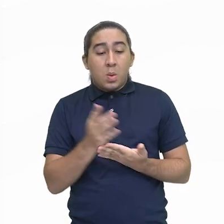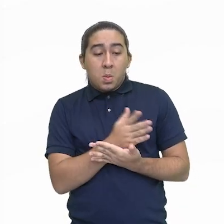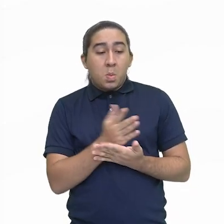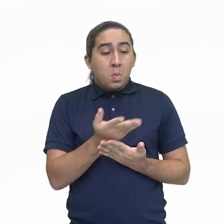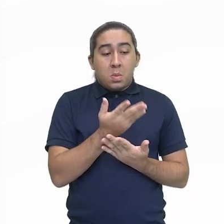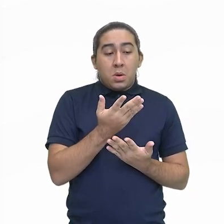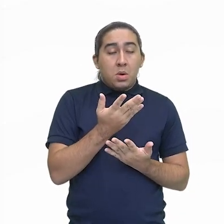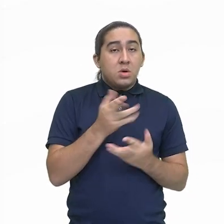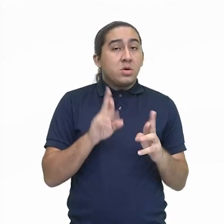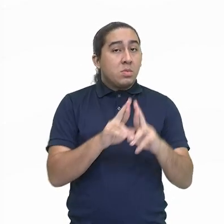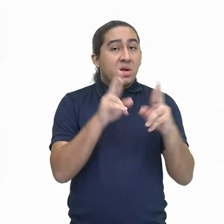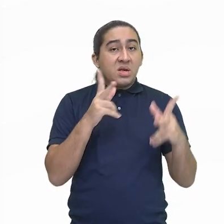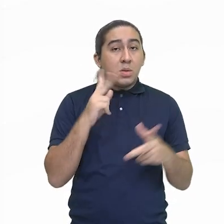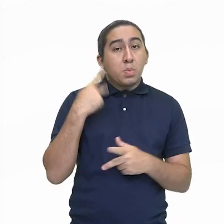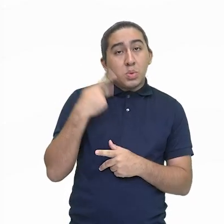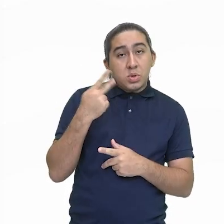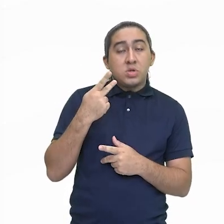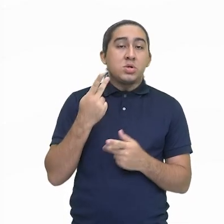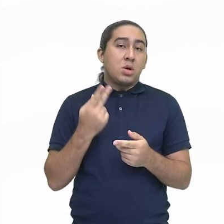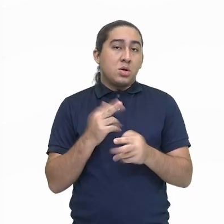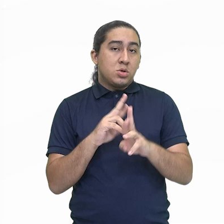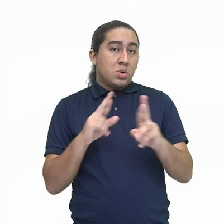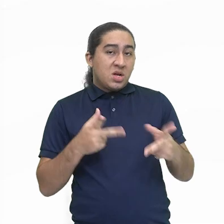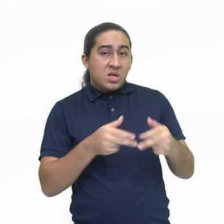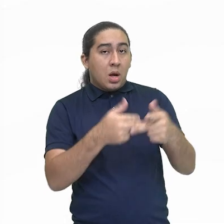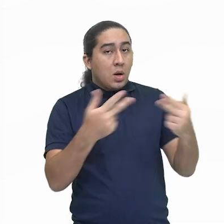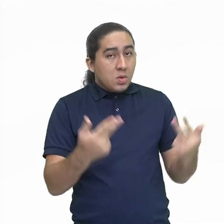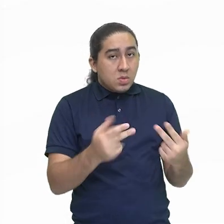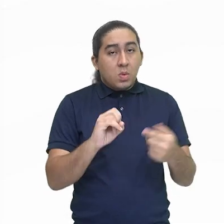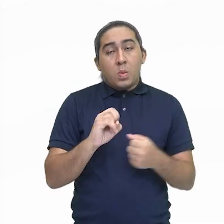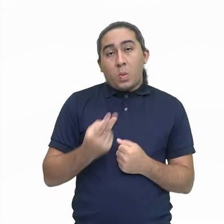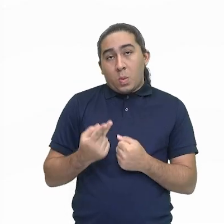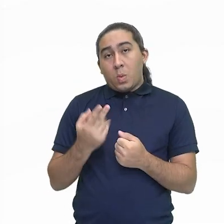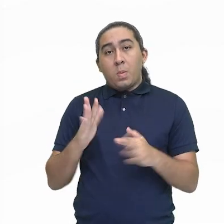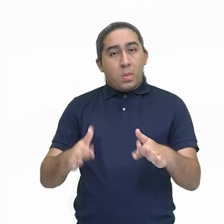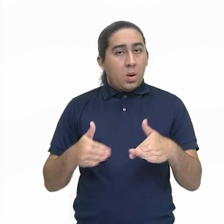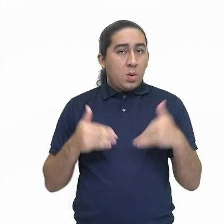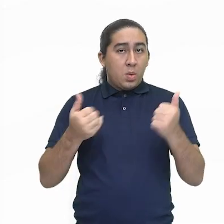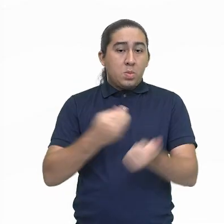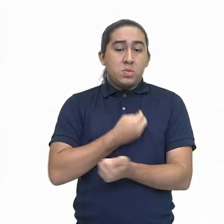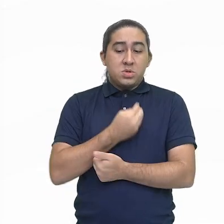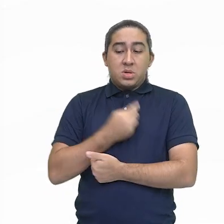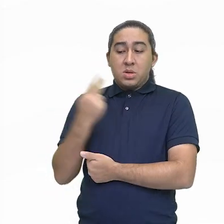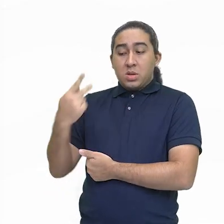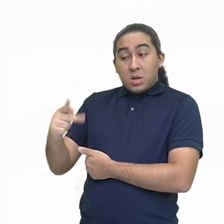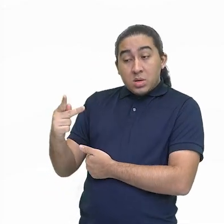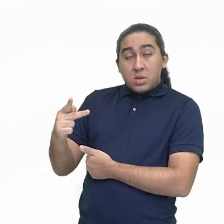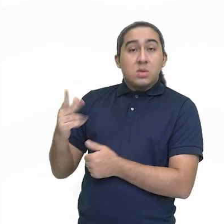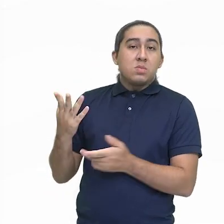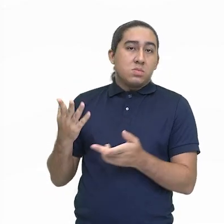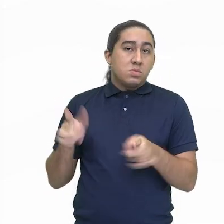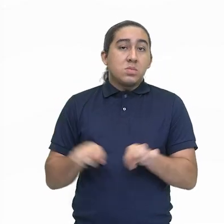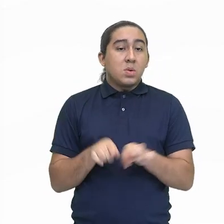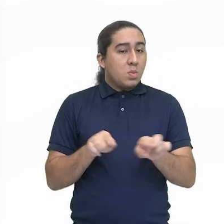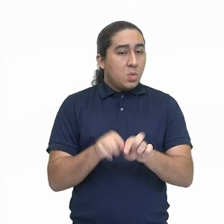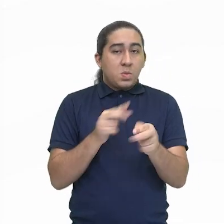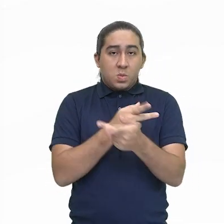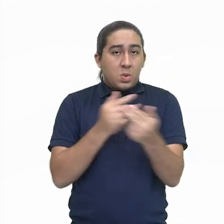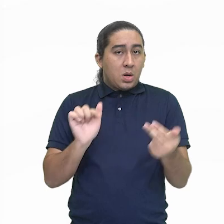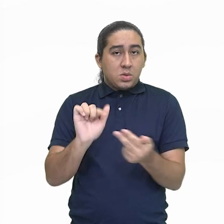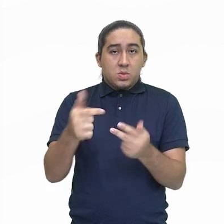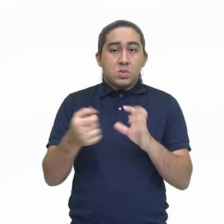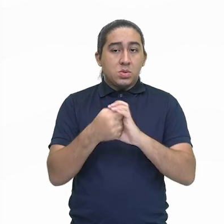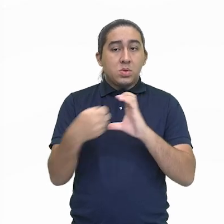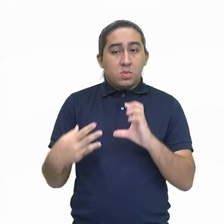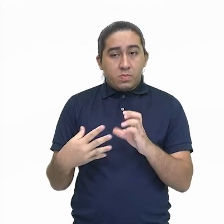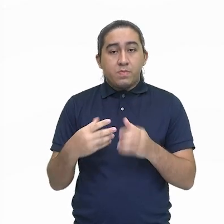étnicos, conflitos políticos. Também posso ali por melhores condições de vida, entre outras